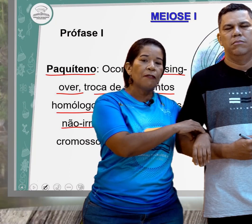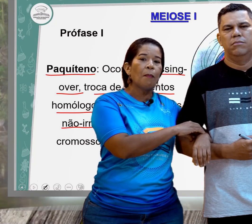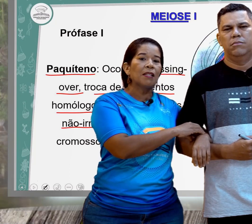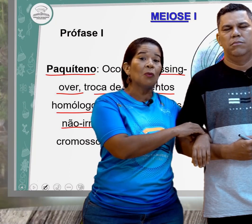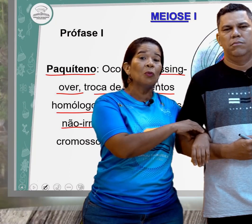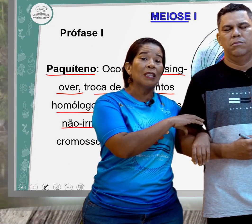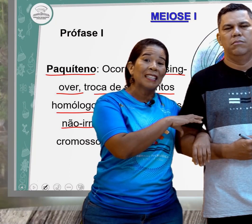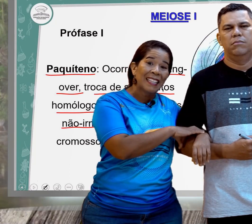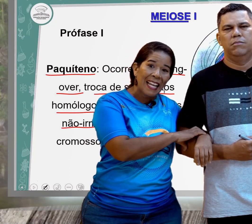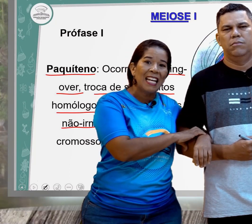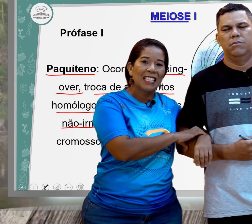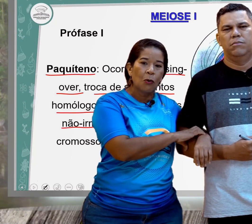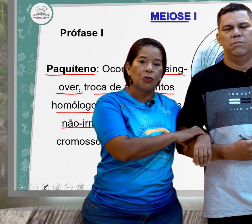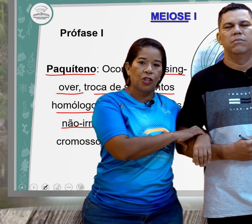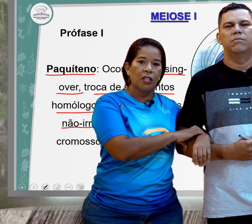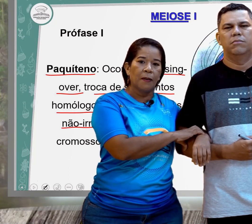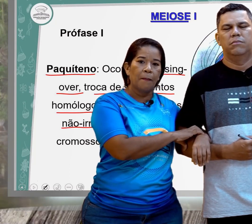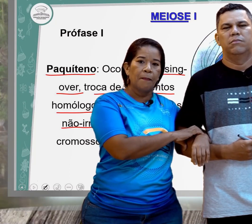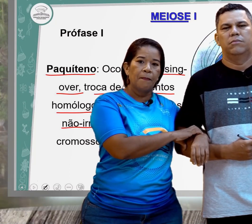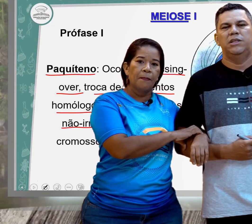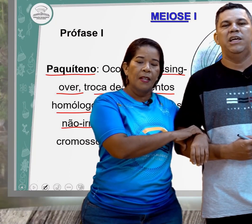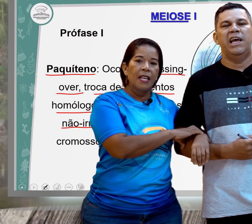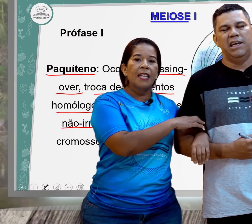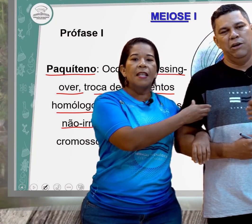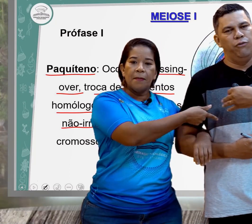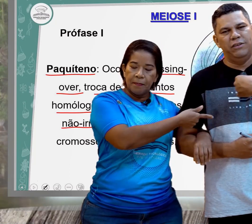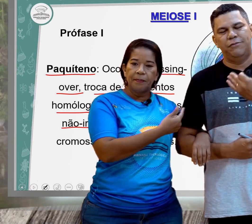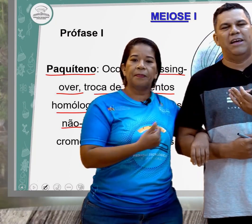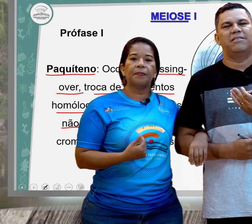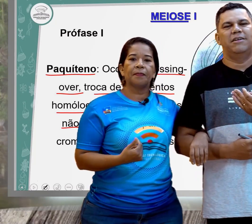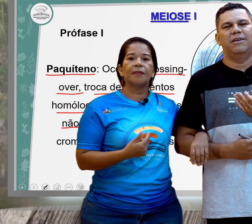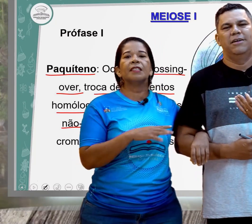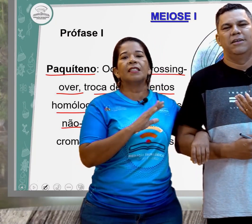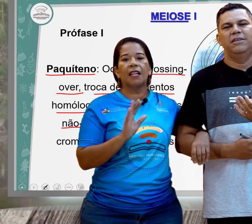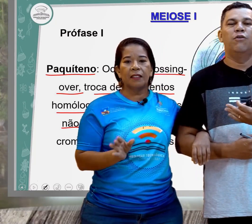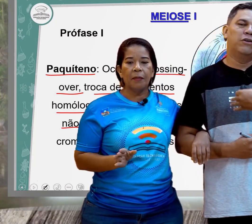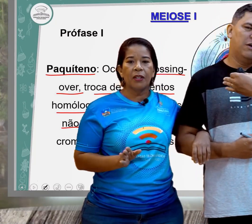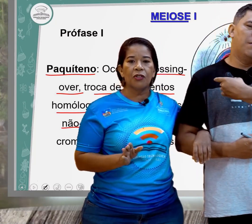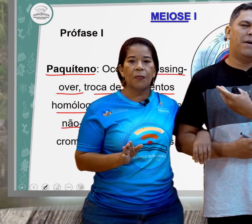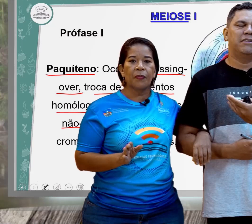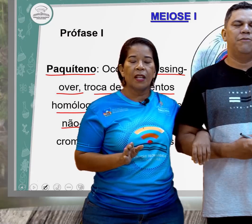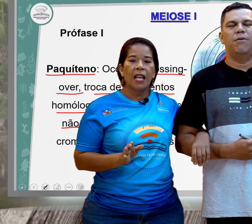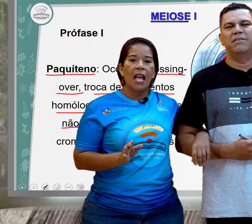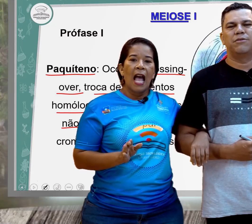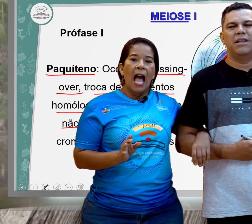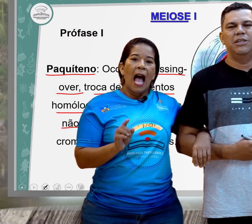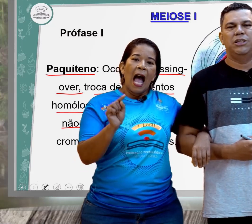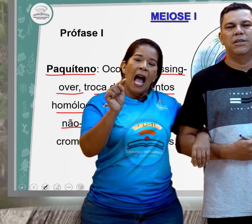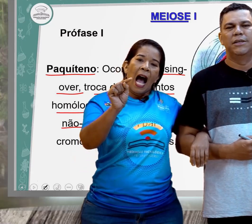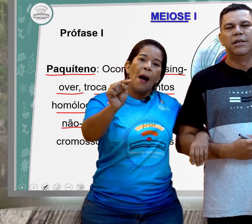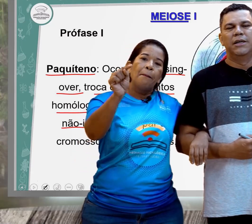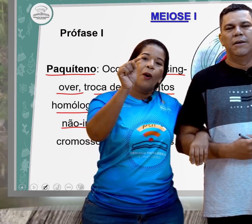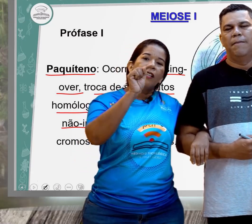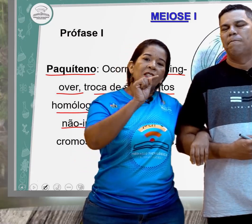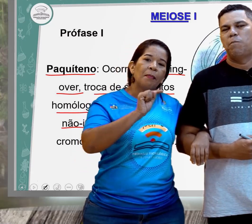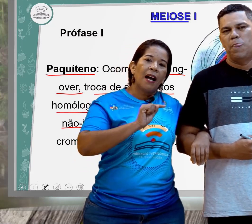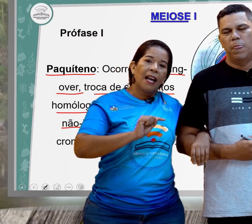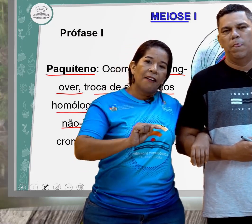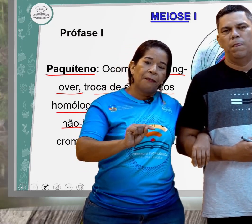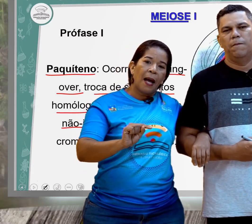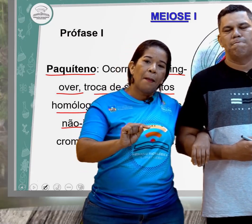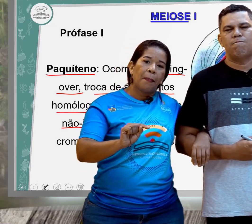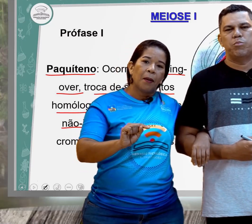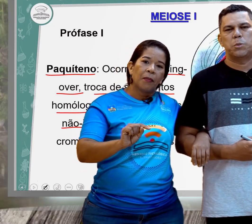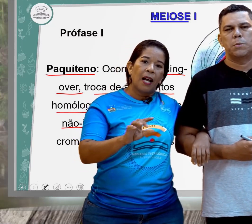da informação que ele continha. E o vice-versa, né? Exatamente. E eu vou ter uma parte da informação que ela tinha. A